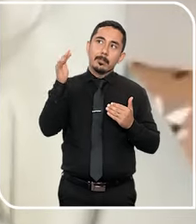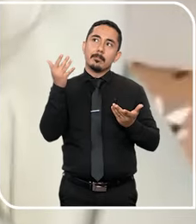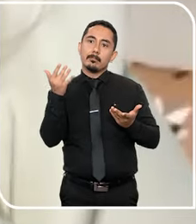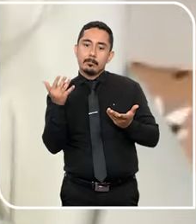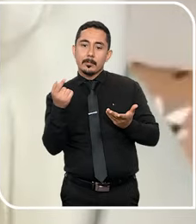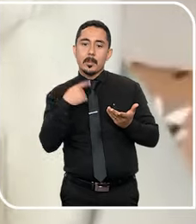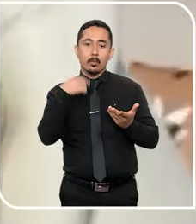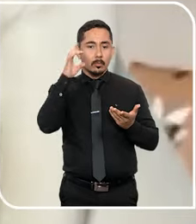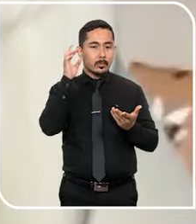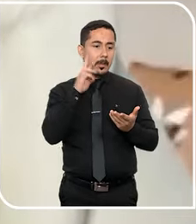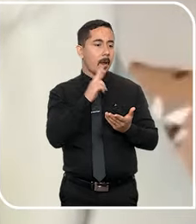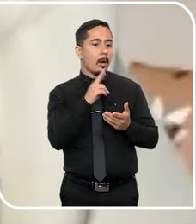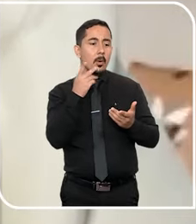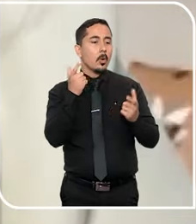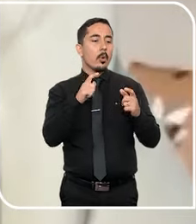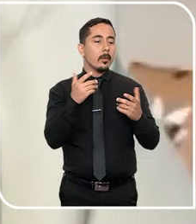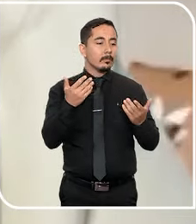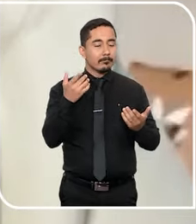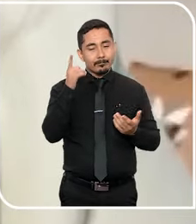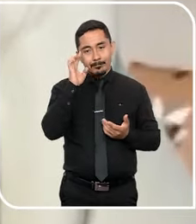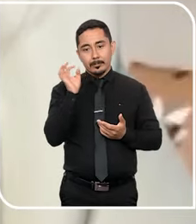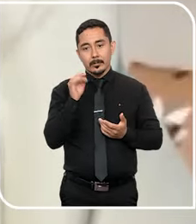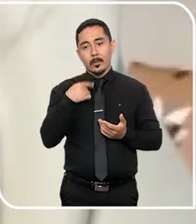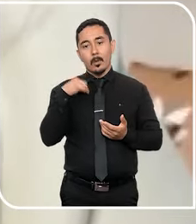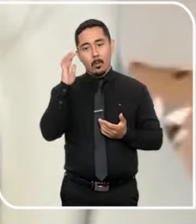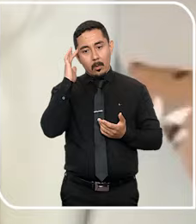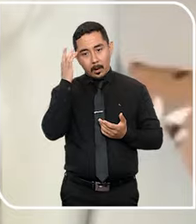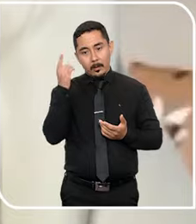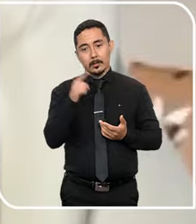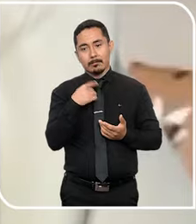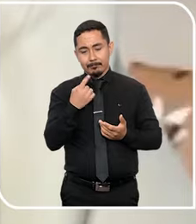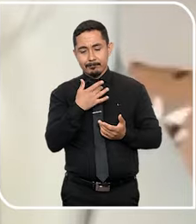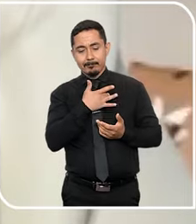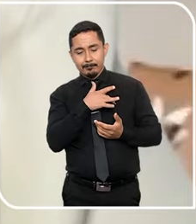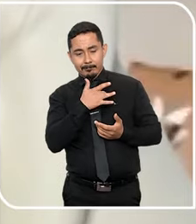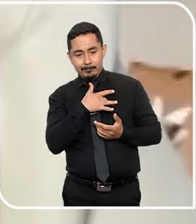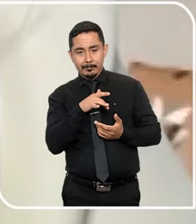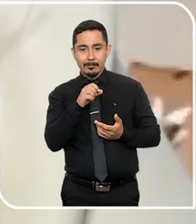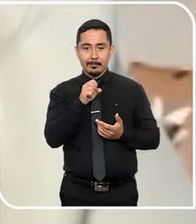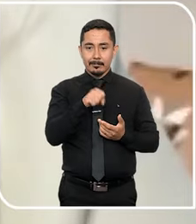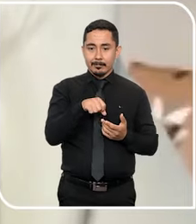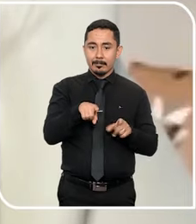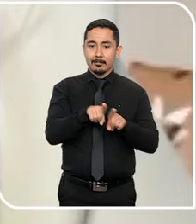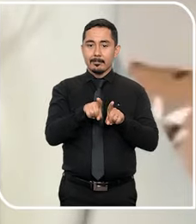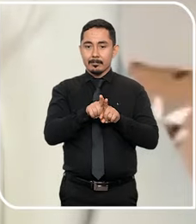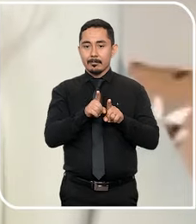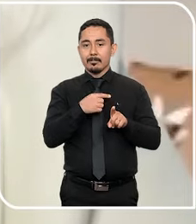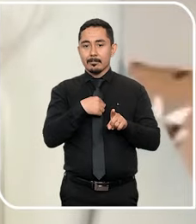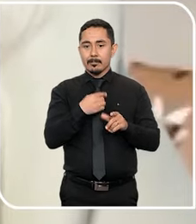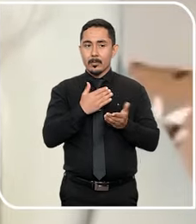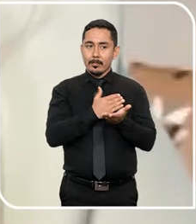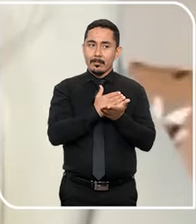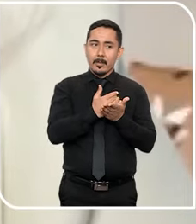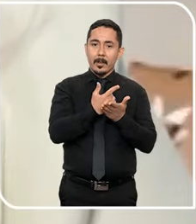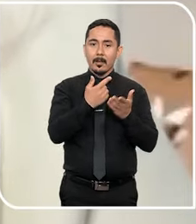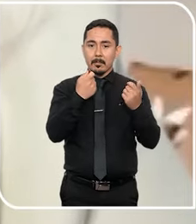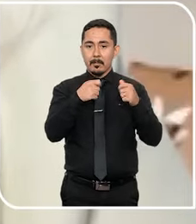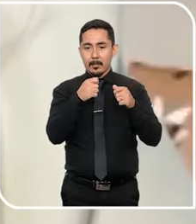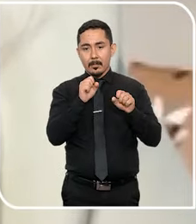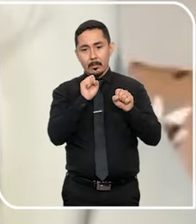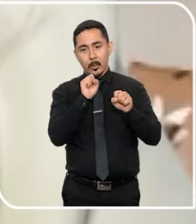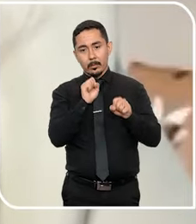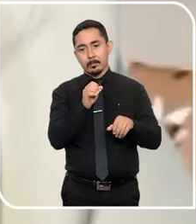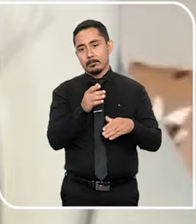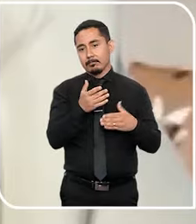fazer refletir não sei o que te dizer eu acho que a mamãe sentiu pena Sim e eu parti do